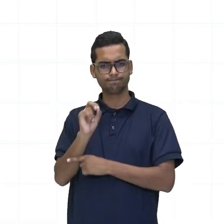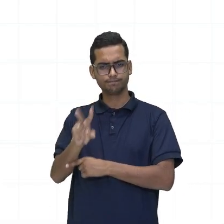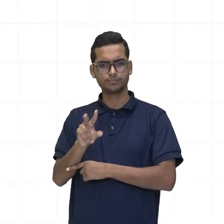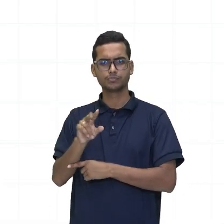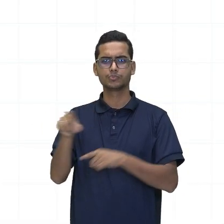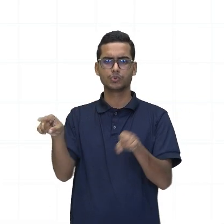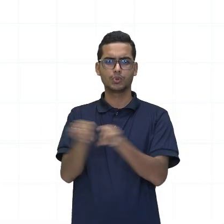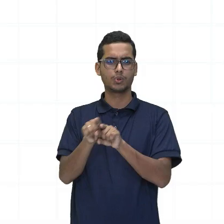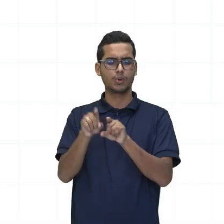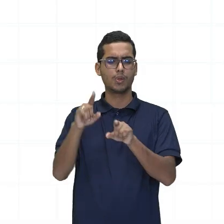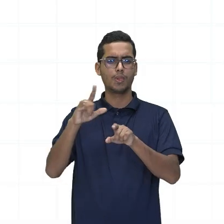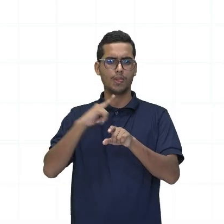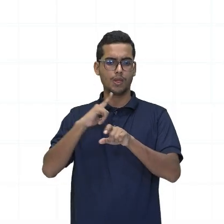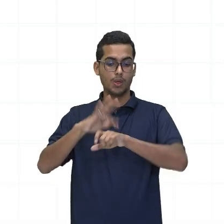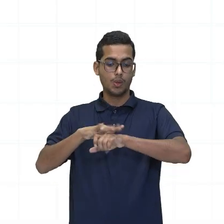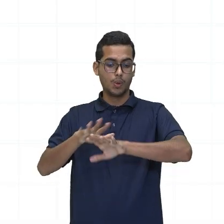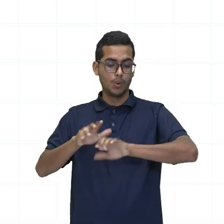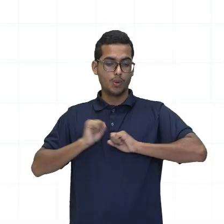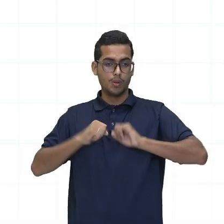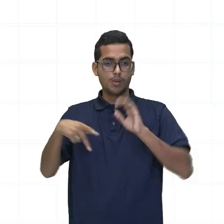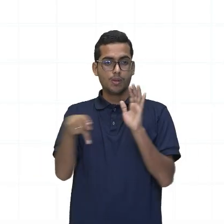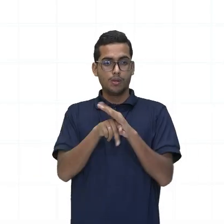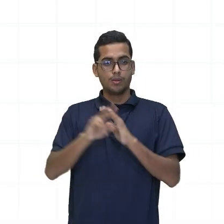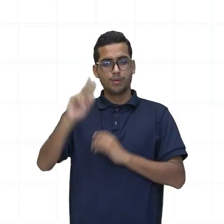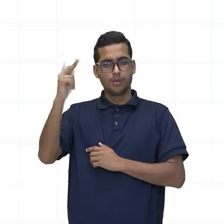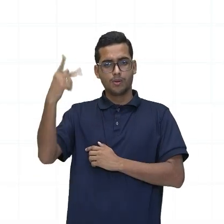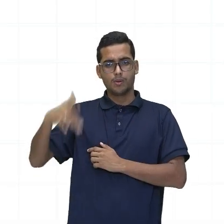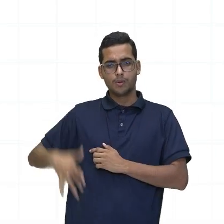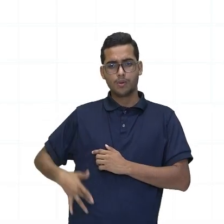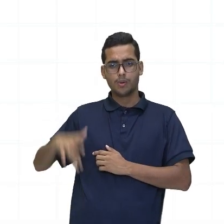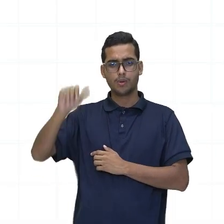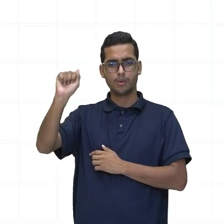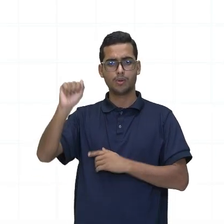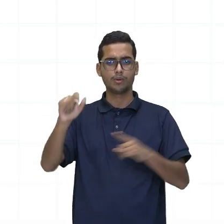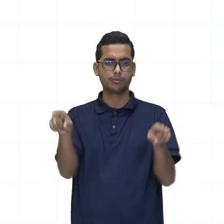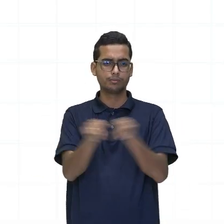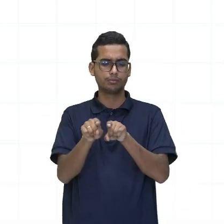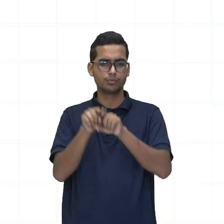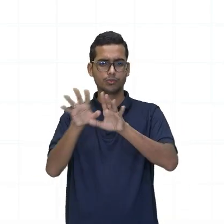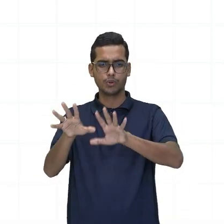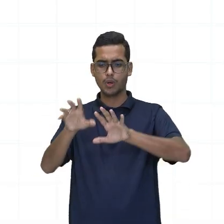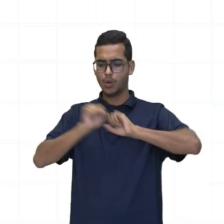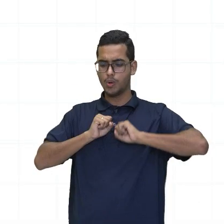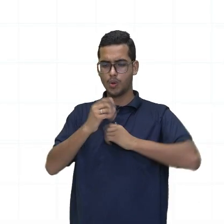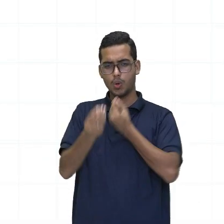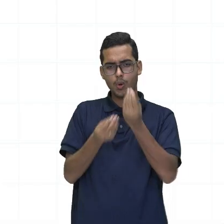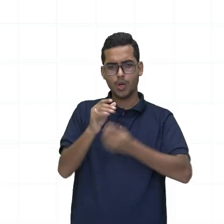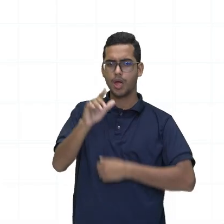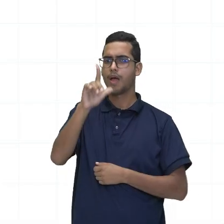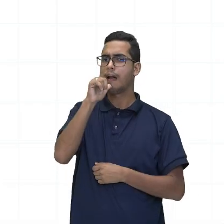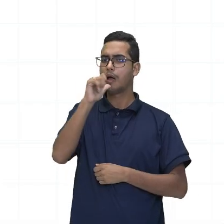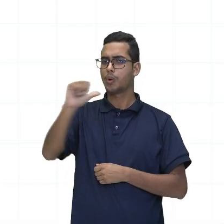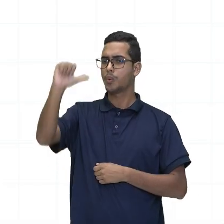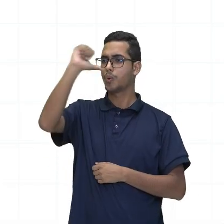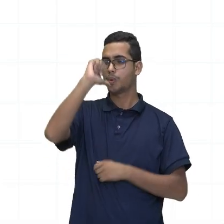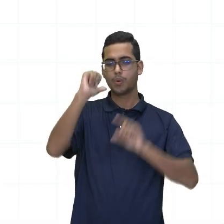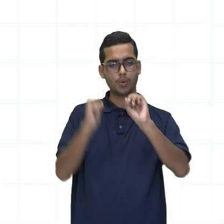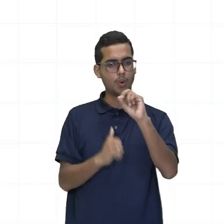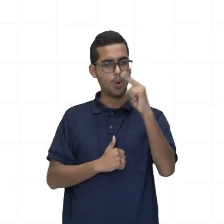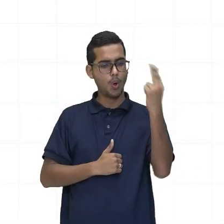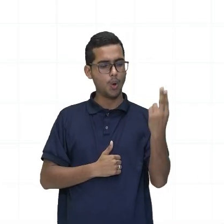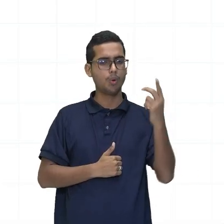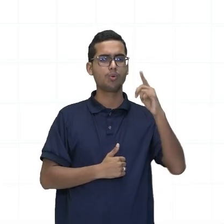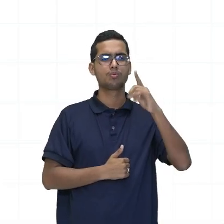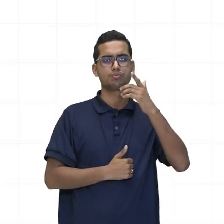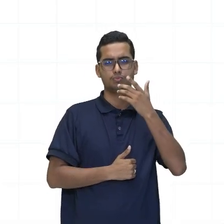causa a doença hepatite A. E a contaminação também é pela ingestão de água ou alimentos contaminados com